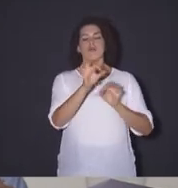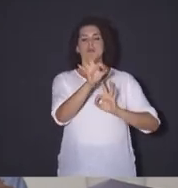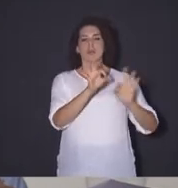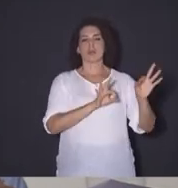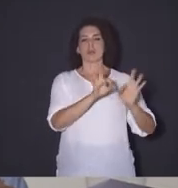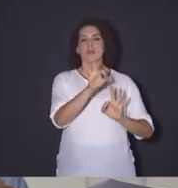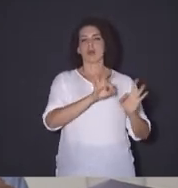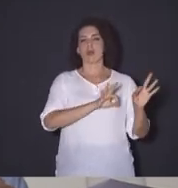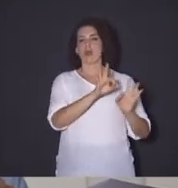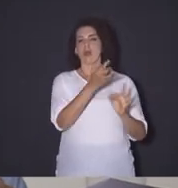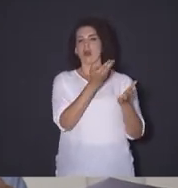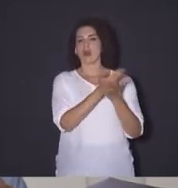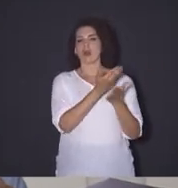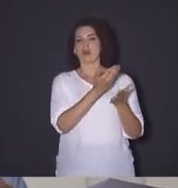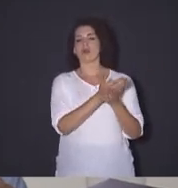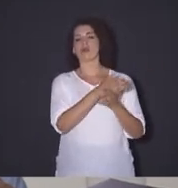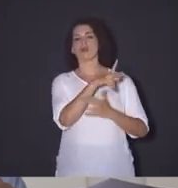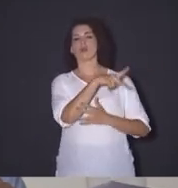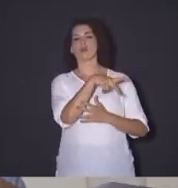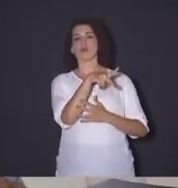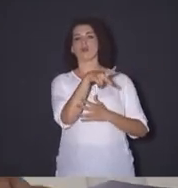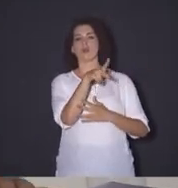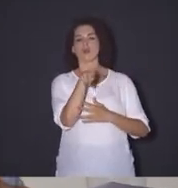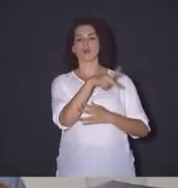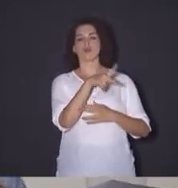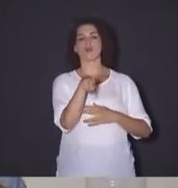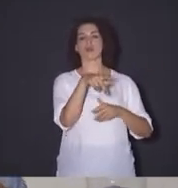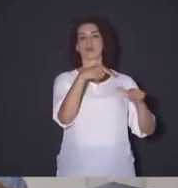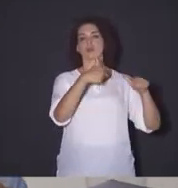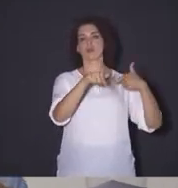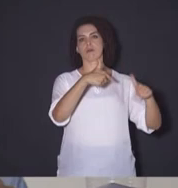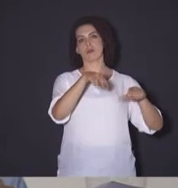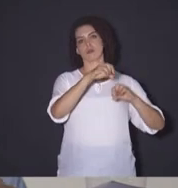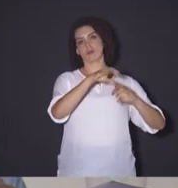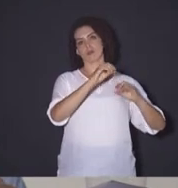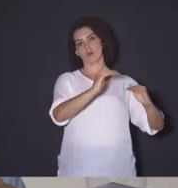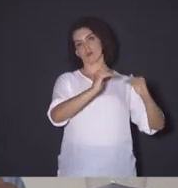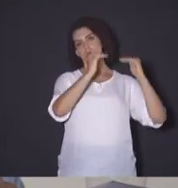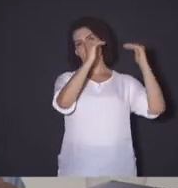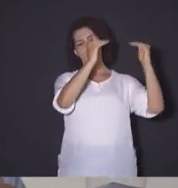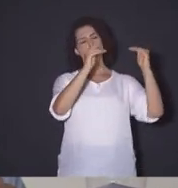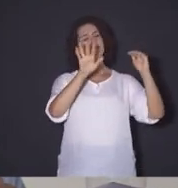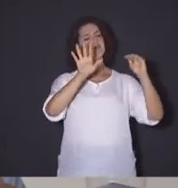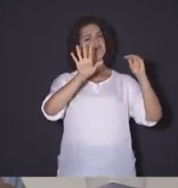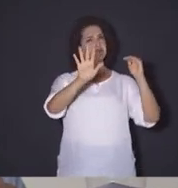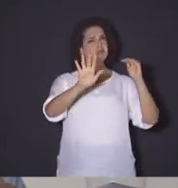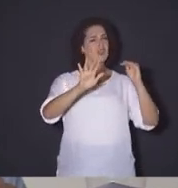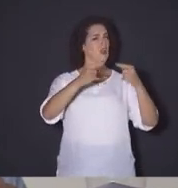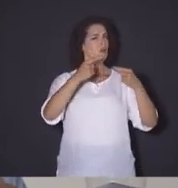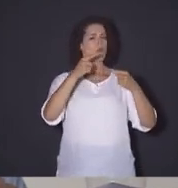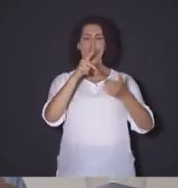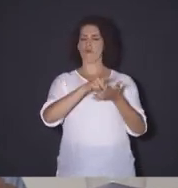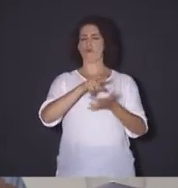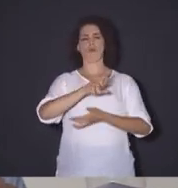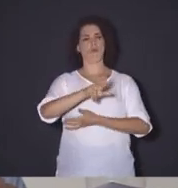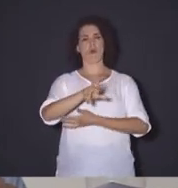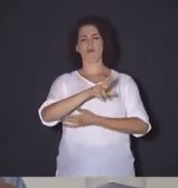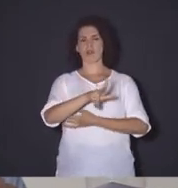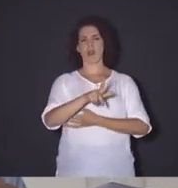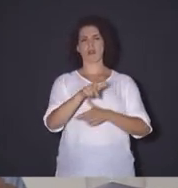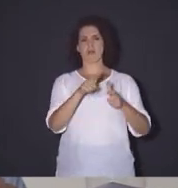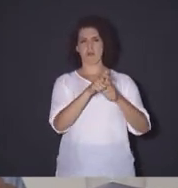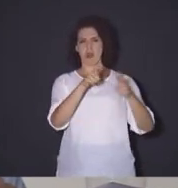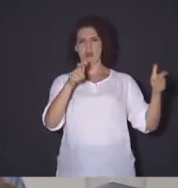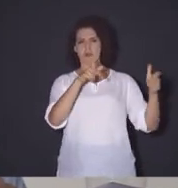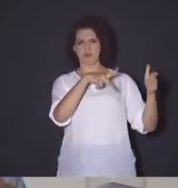que é na educação superior aí eu quero dizer que não é verdade que boa parte desses profissionais são bacharéis